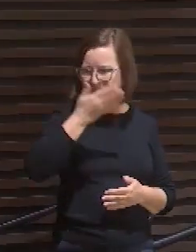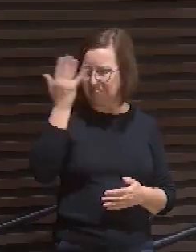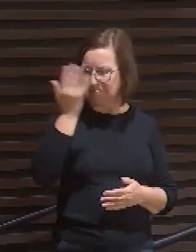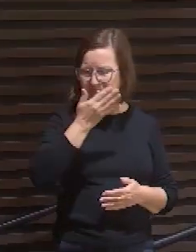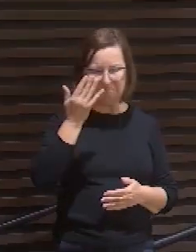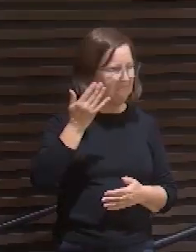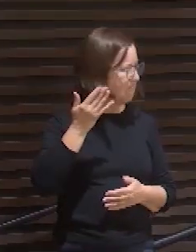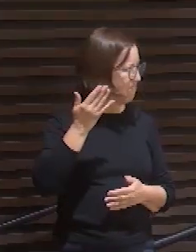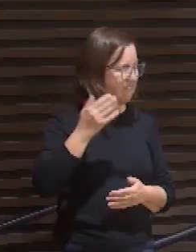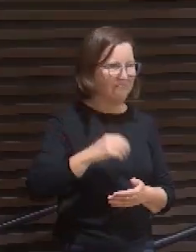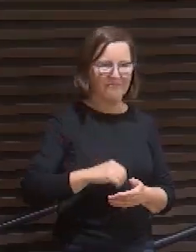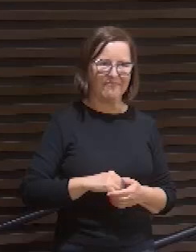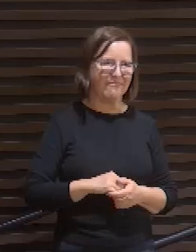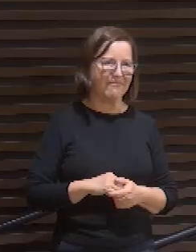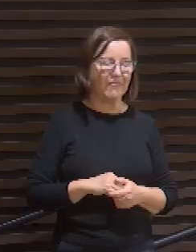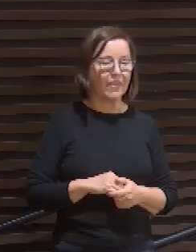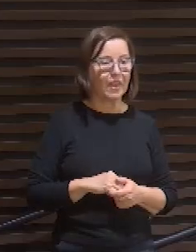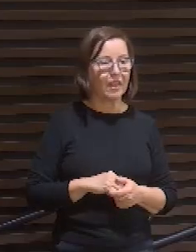evaporou-se.